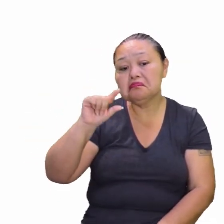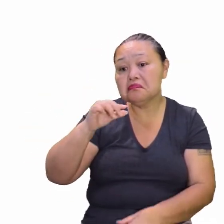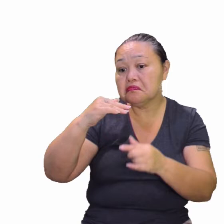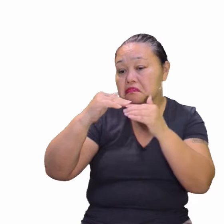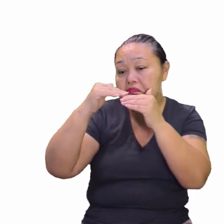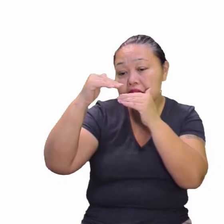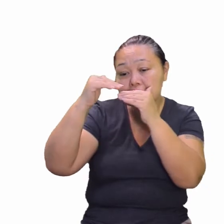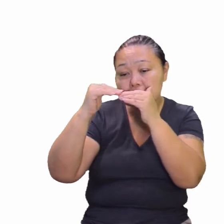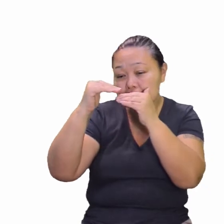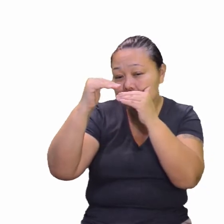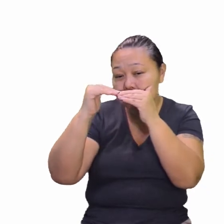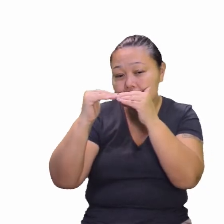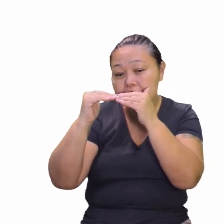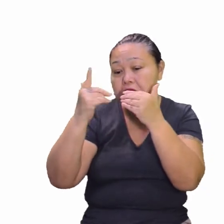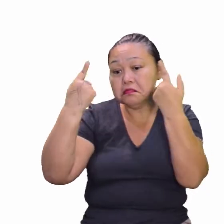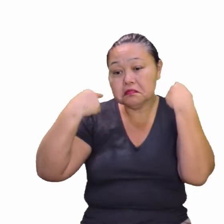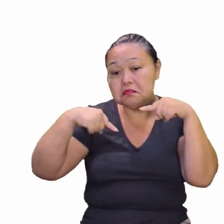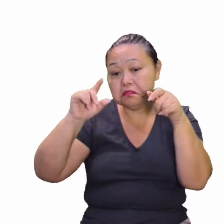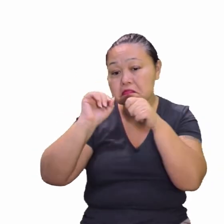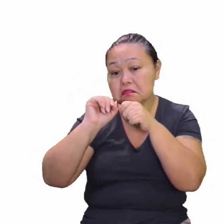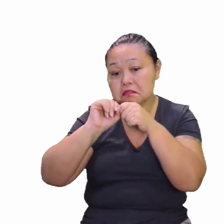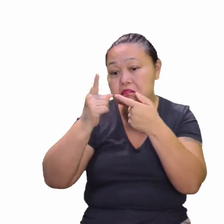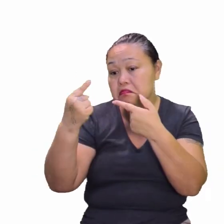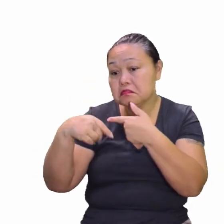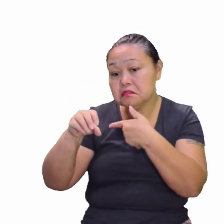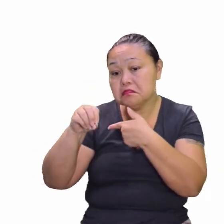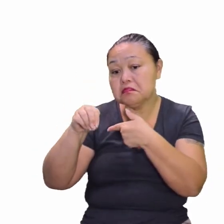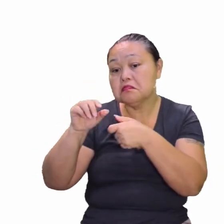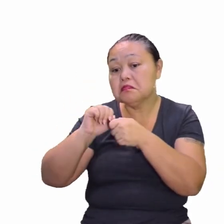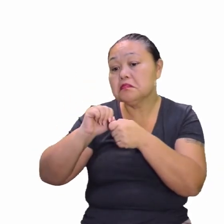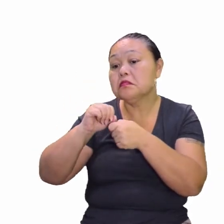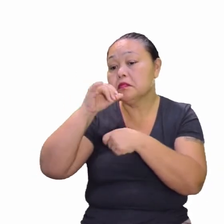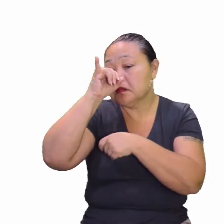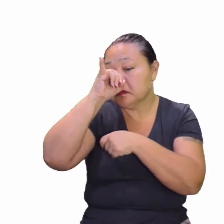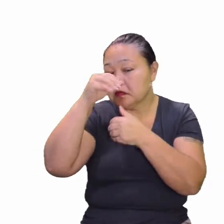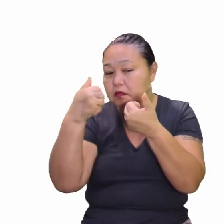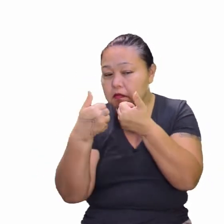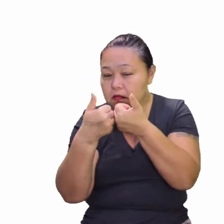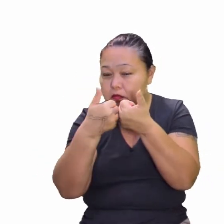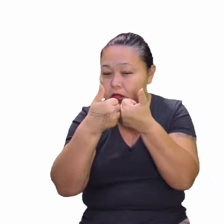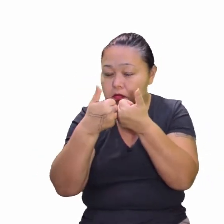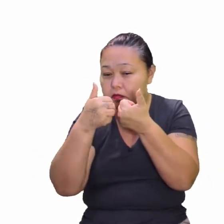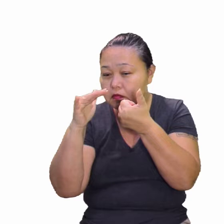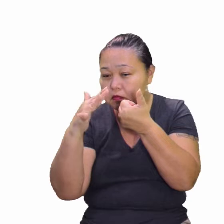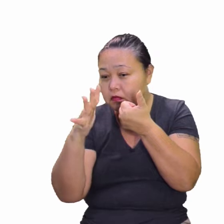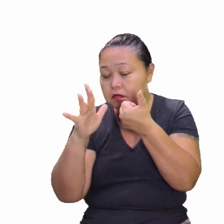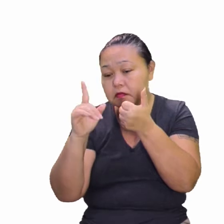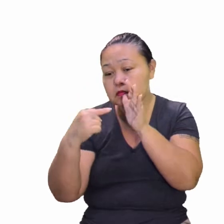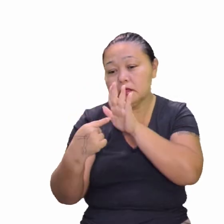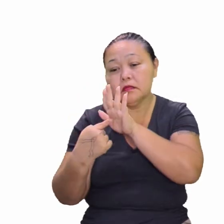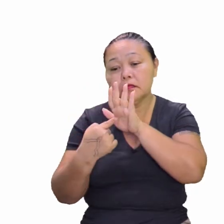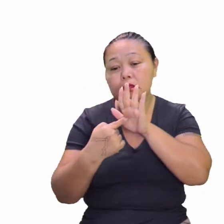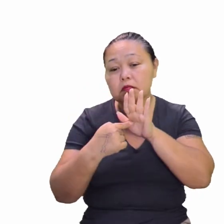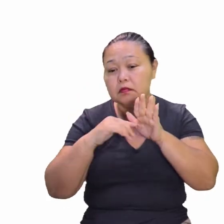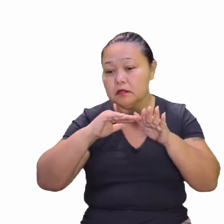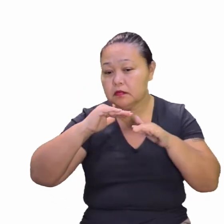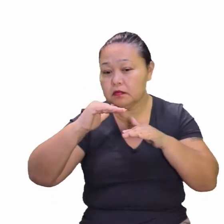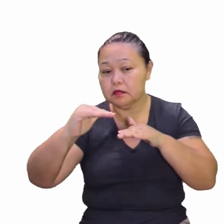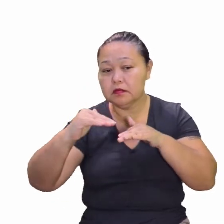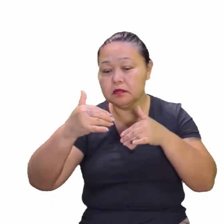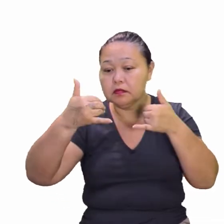sequer aparece no gráfico, nem caprinos, ovinos, olha só, os suínos são os que mais se aproximam do que é o